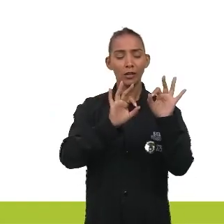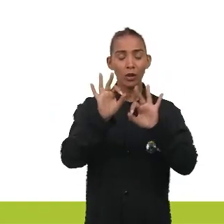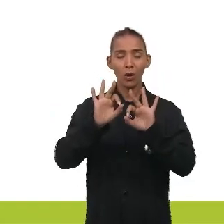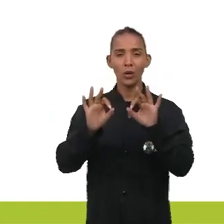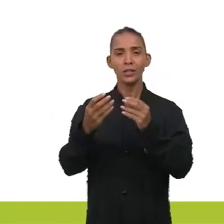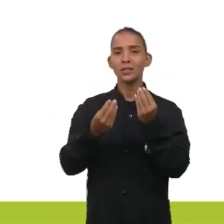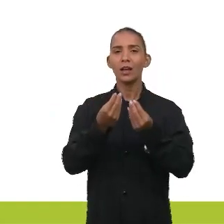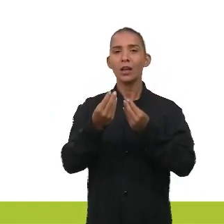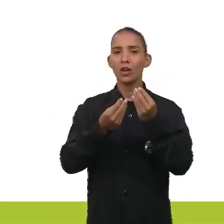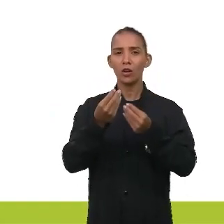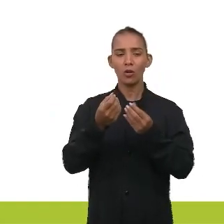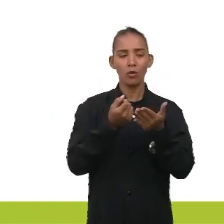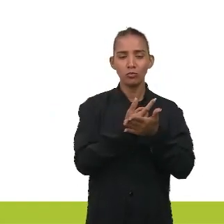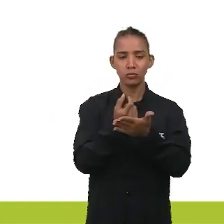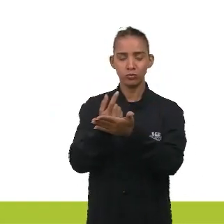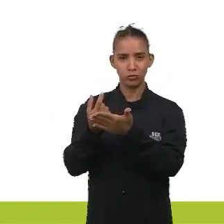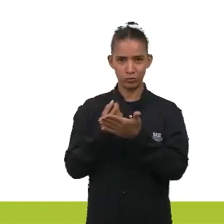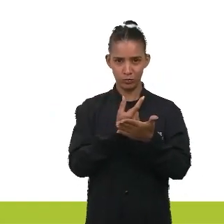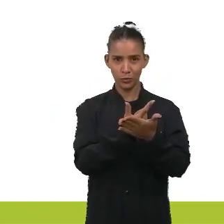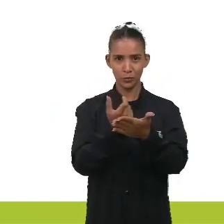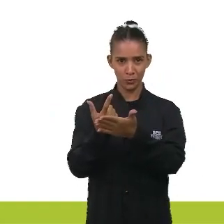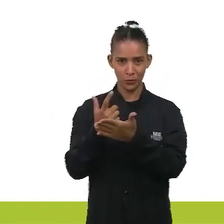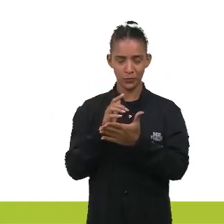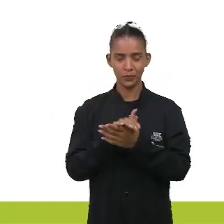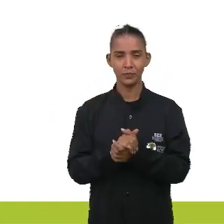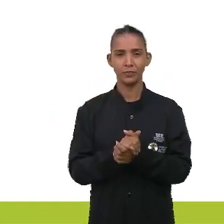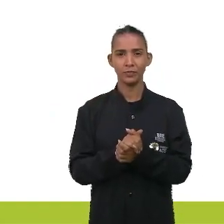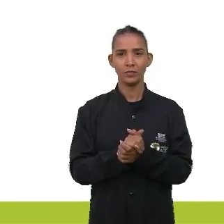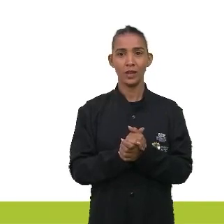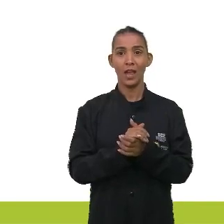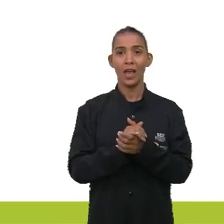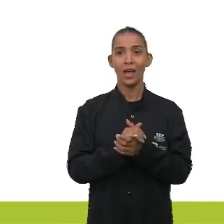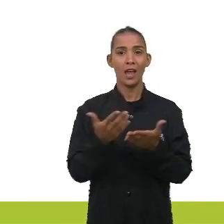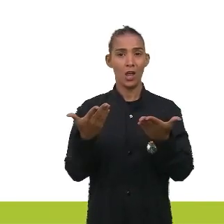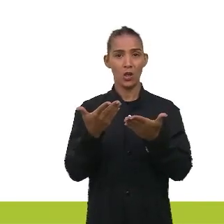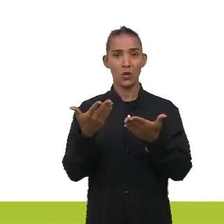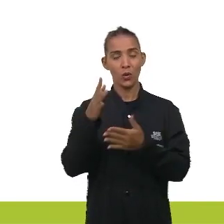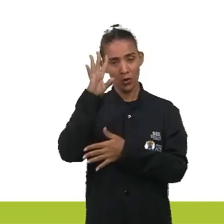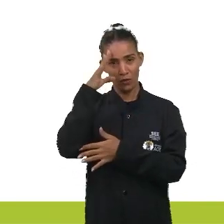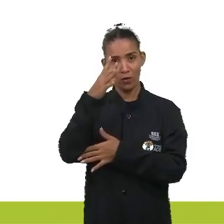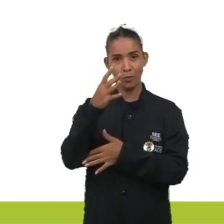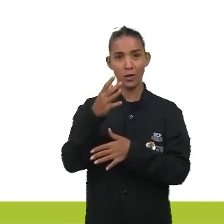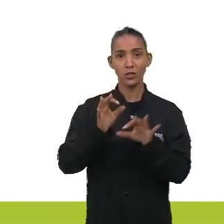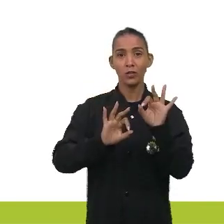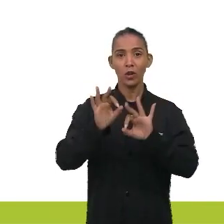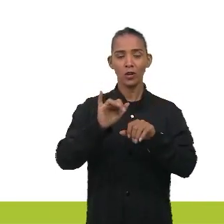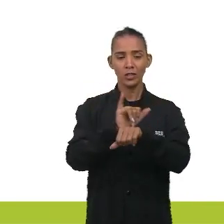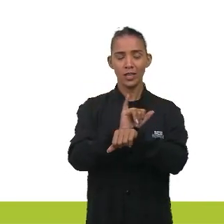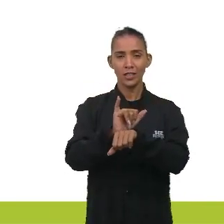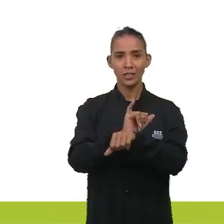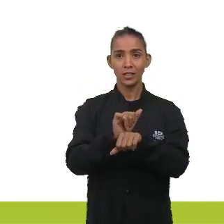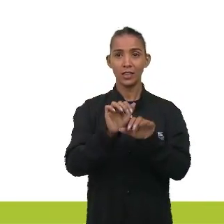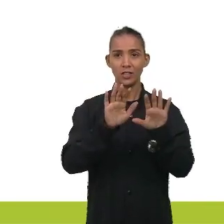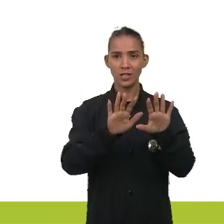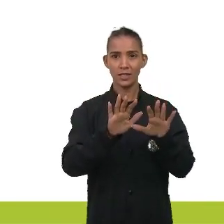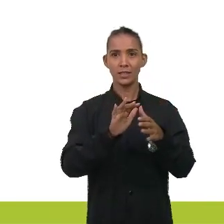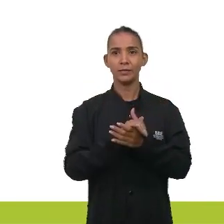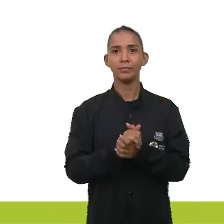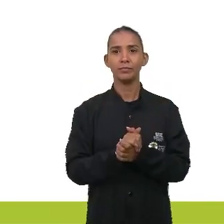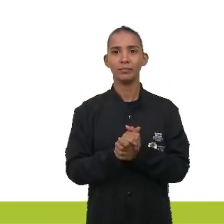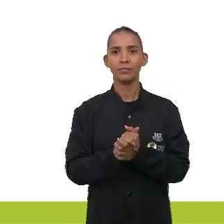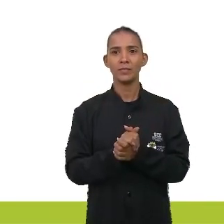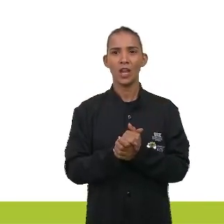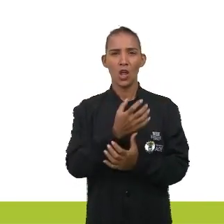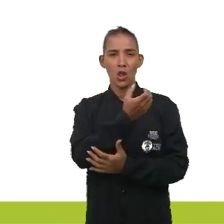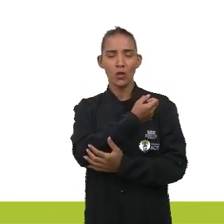problema. Agora eu vou resolver esse problema usando o seguinte artifício. Em vez de eu colocar o número, eu vou colocar barra